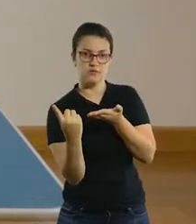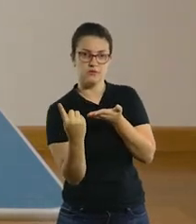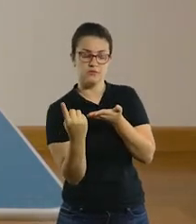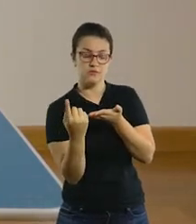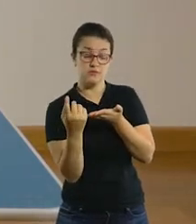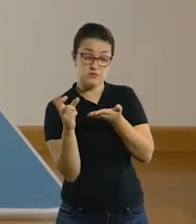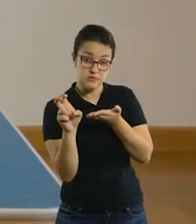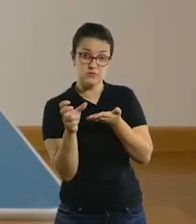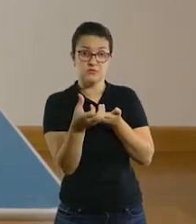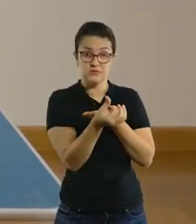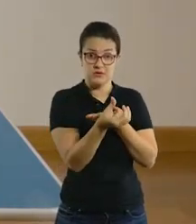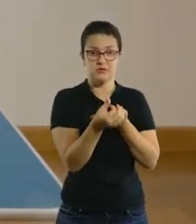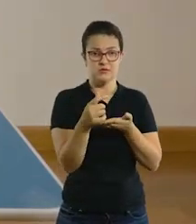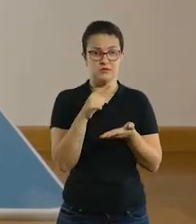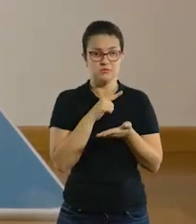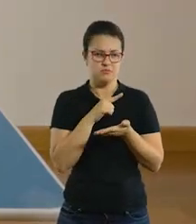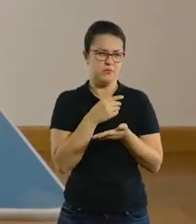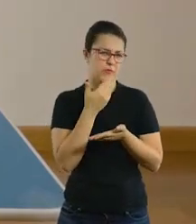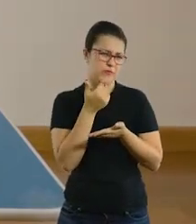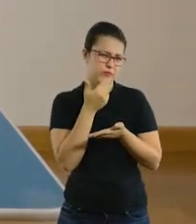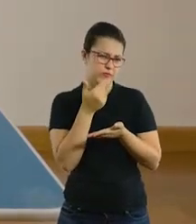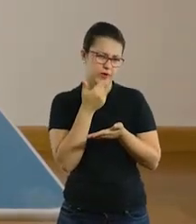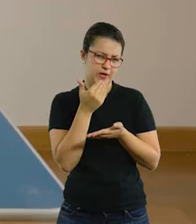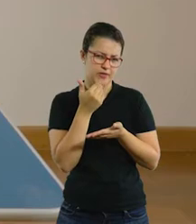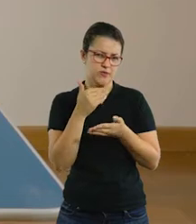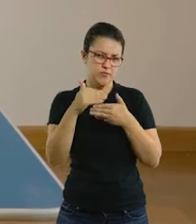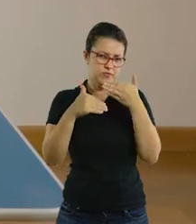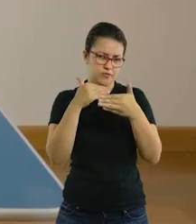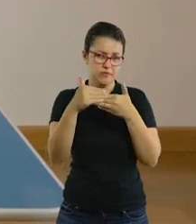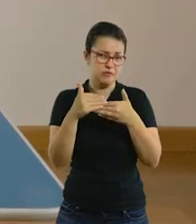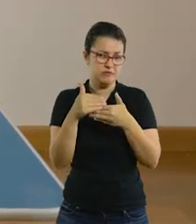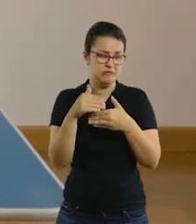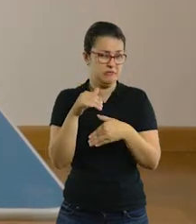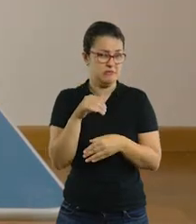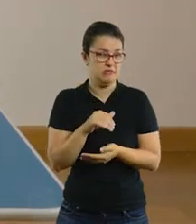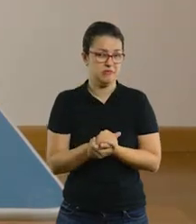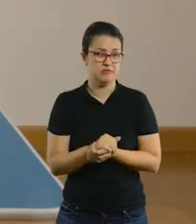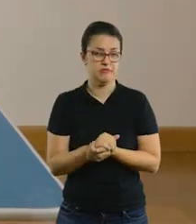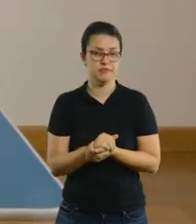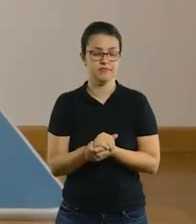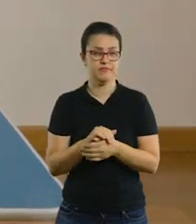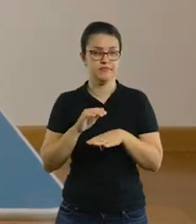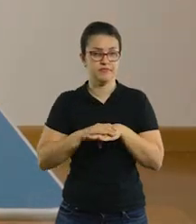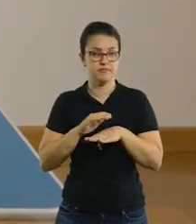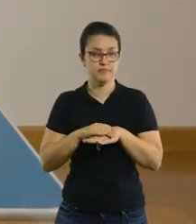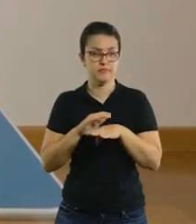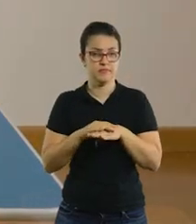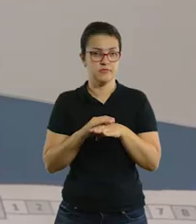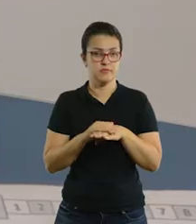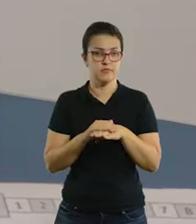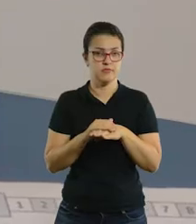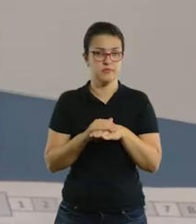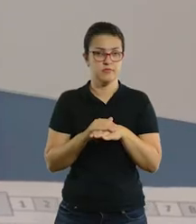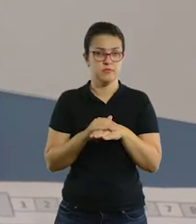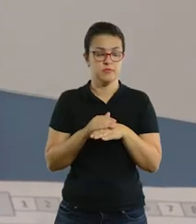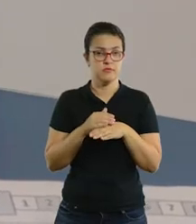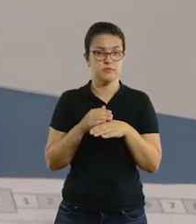papel higiênico, que é bem fácil. Você vai dividir em 3 partes e você vai